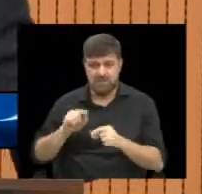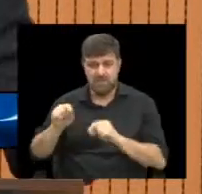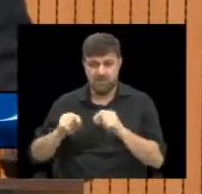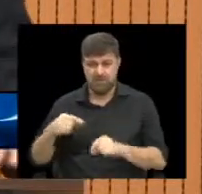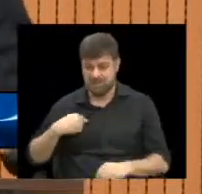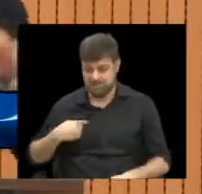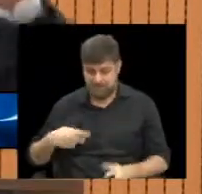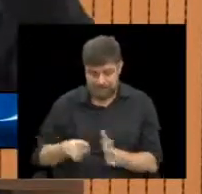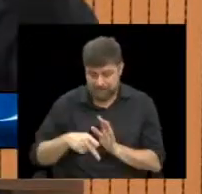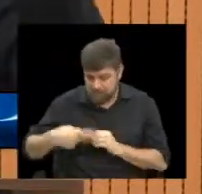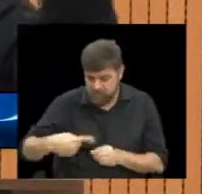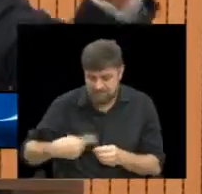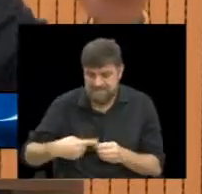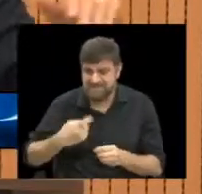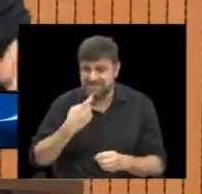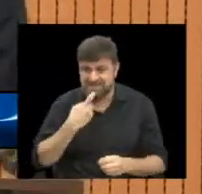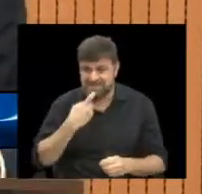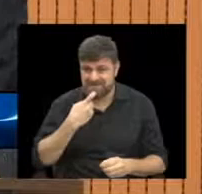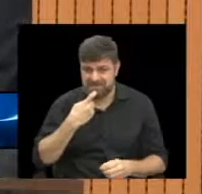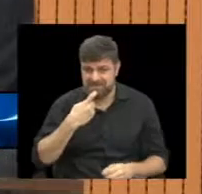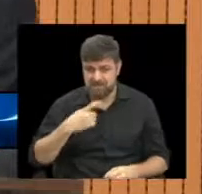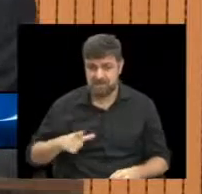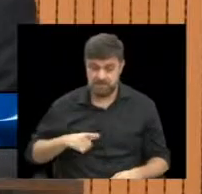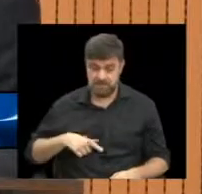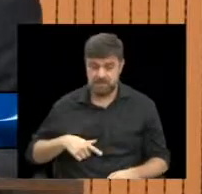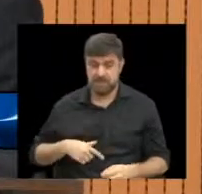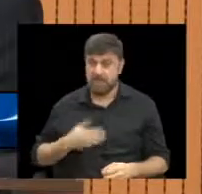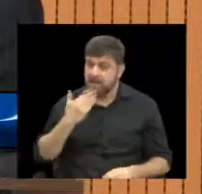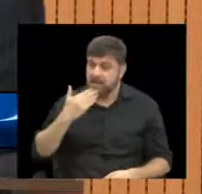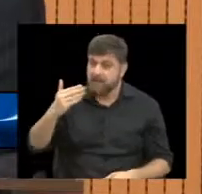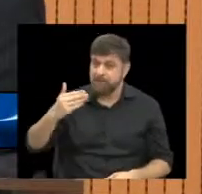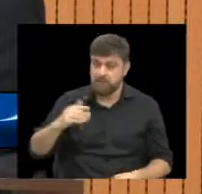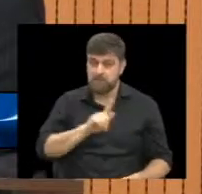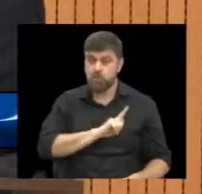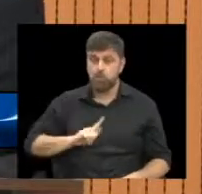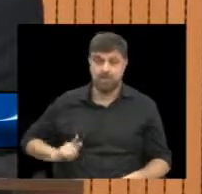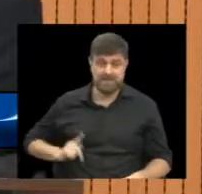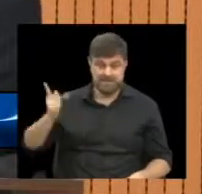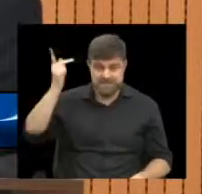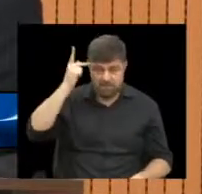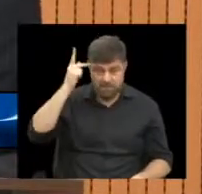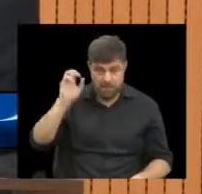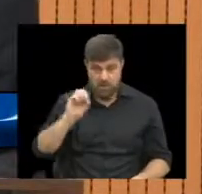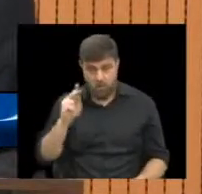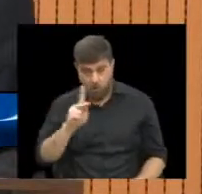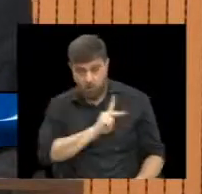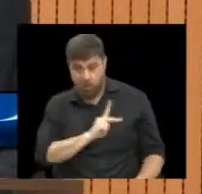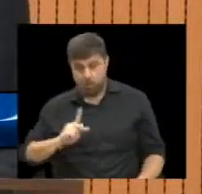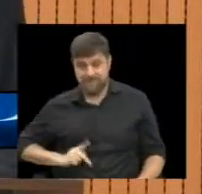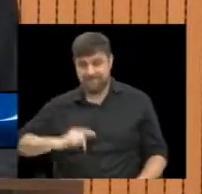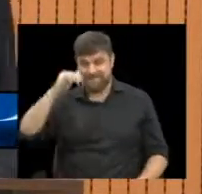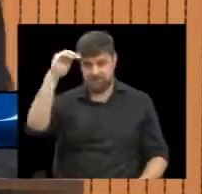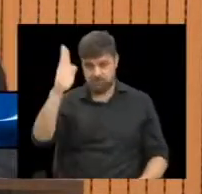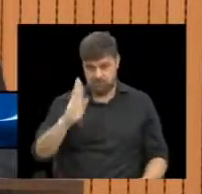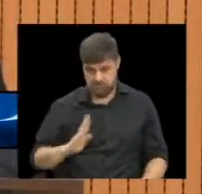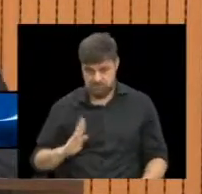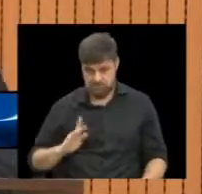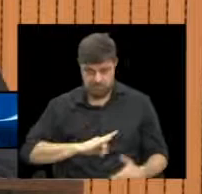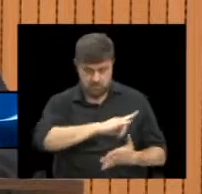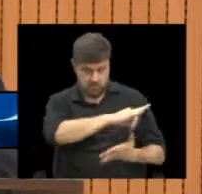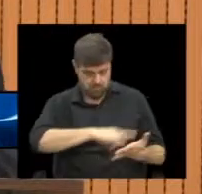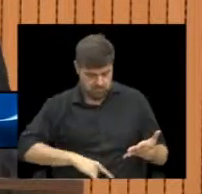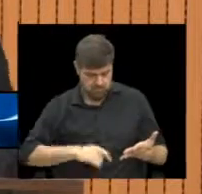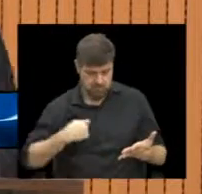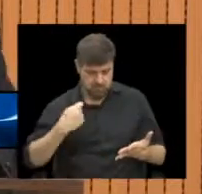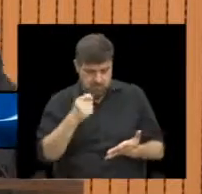não municipais, do nível do Estado e da União. E essas moções têm tido